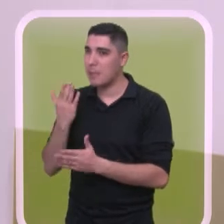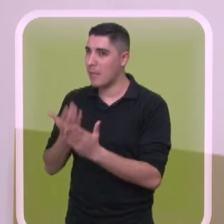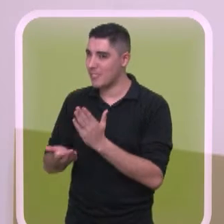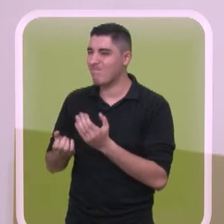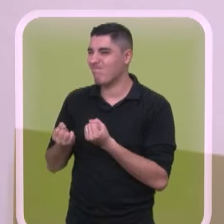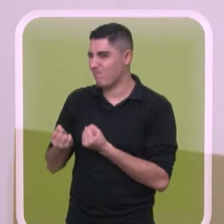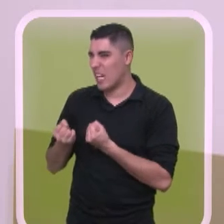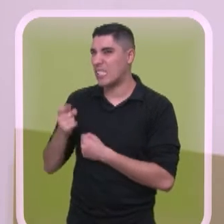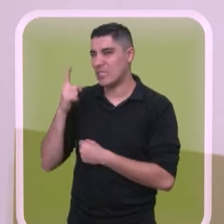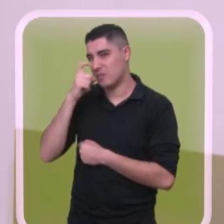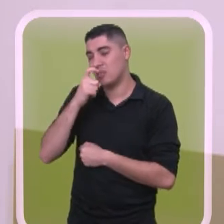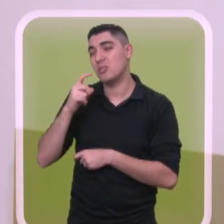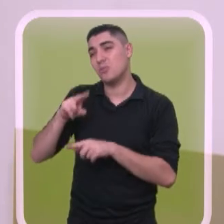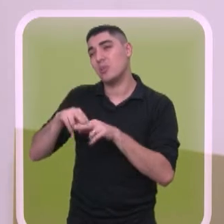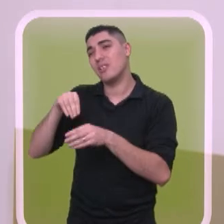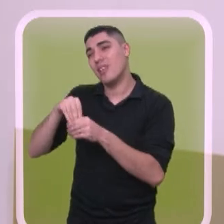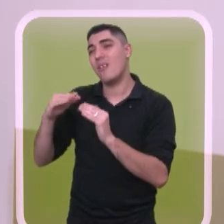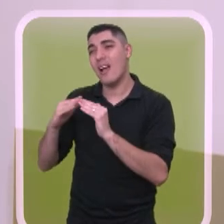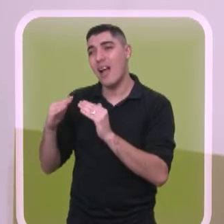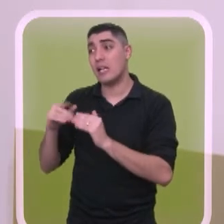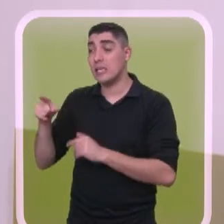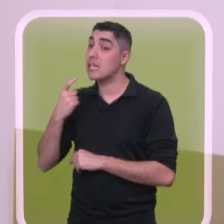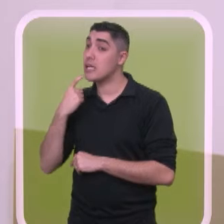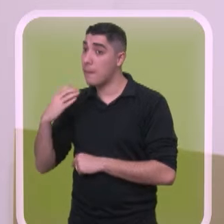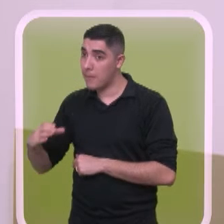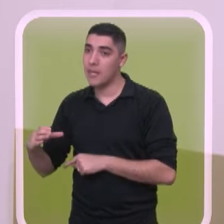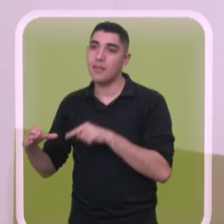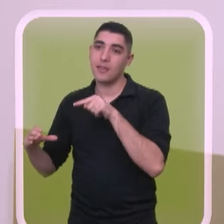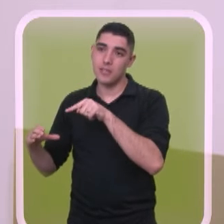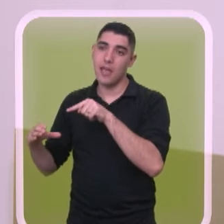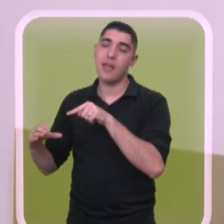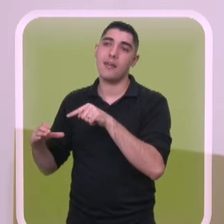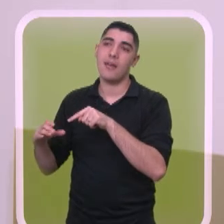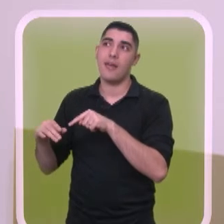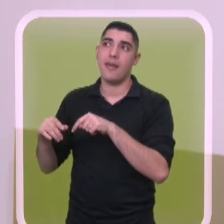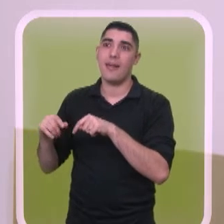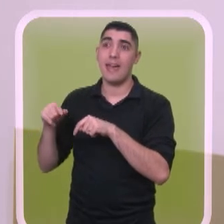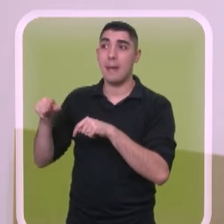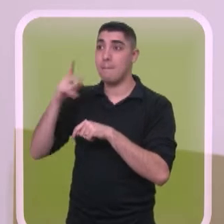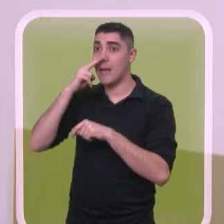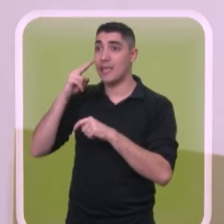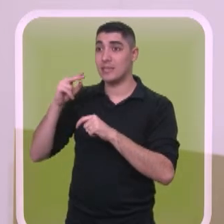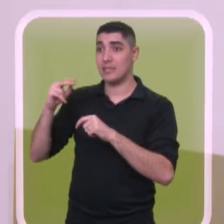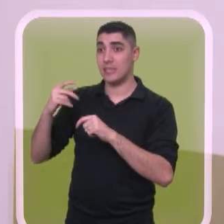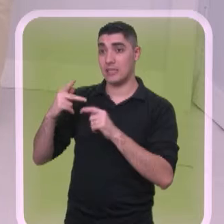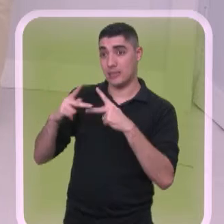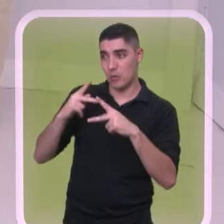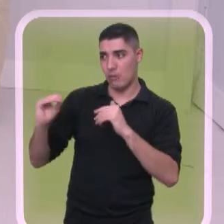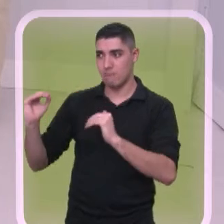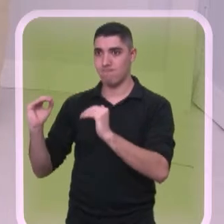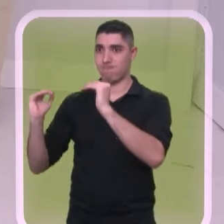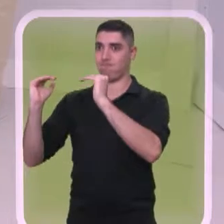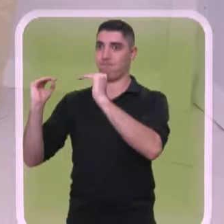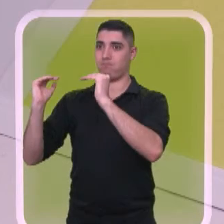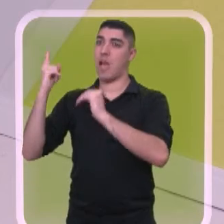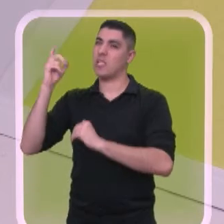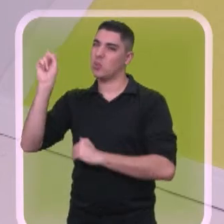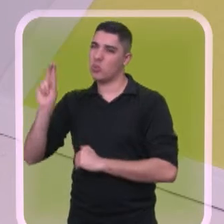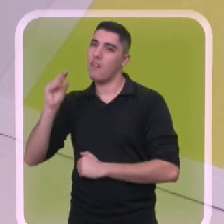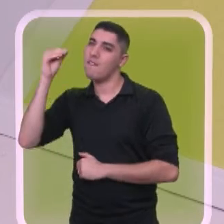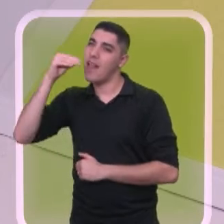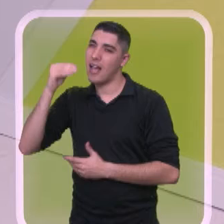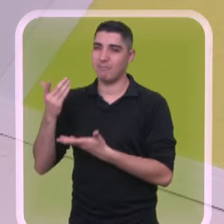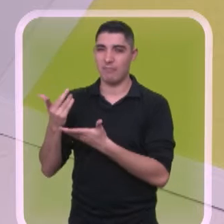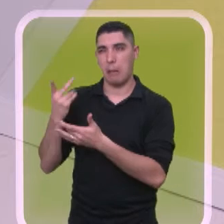porque esse time do vôlei Renata Campinas é um pouco mais parelho com o São José, né? Vamos dar uma olhadinha na campanha do São